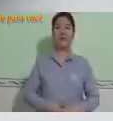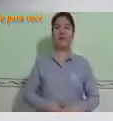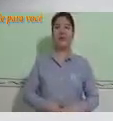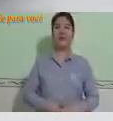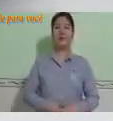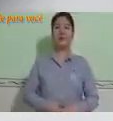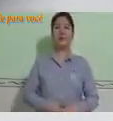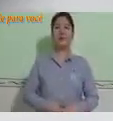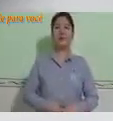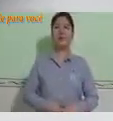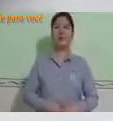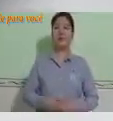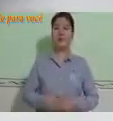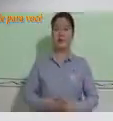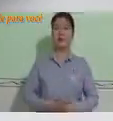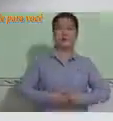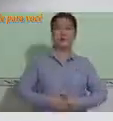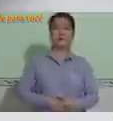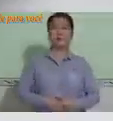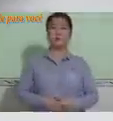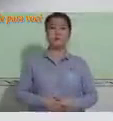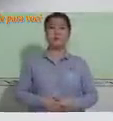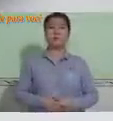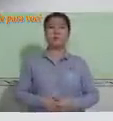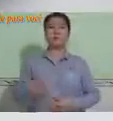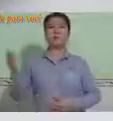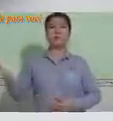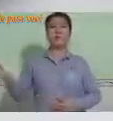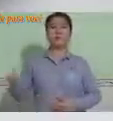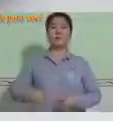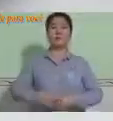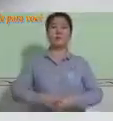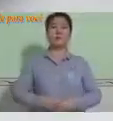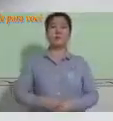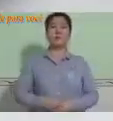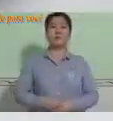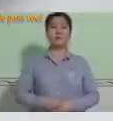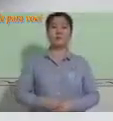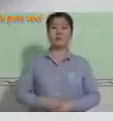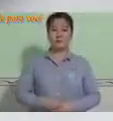e melhorar as capacidades da pessoa na realização de suas tarefas diárias.